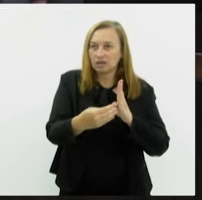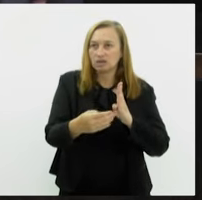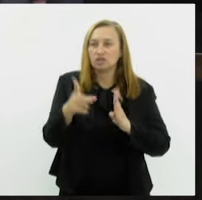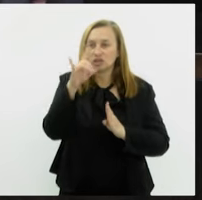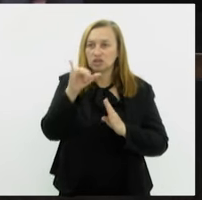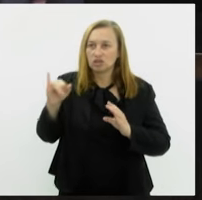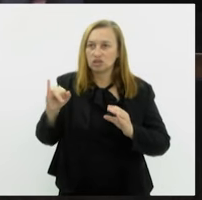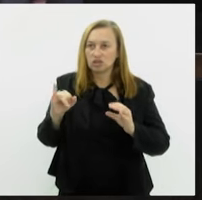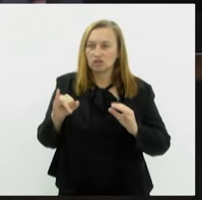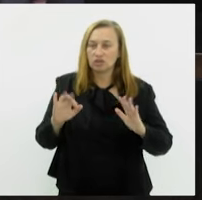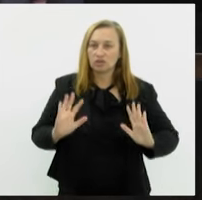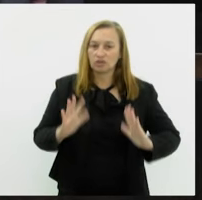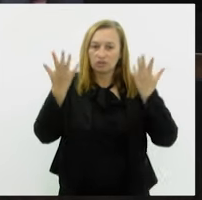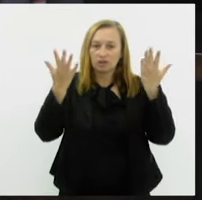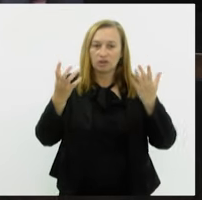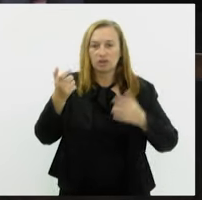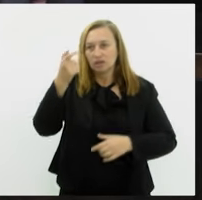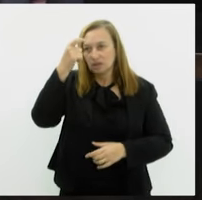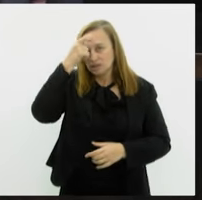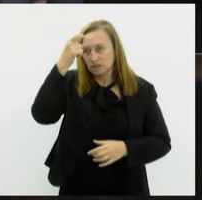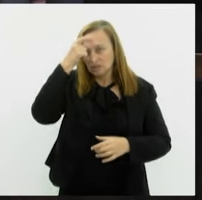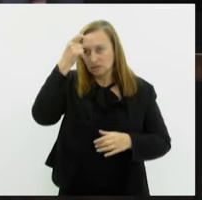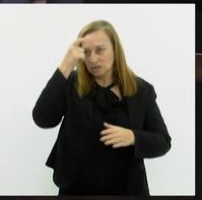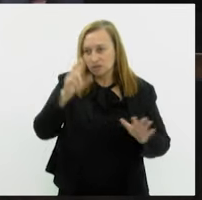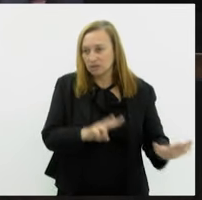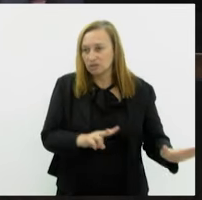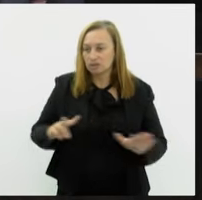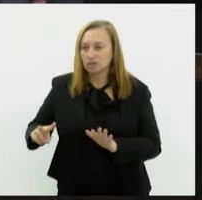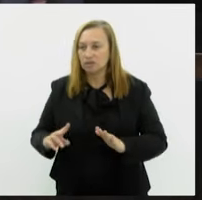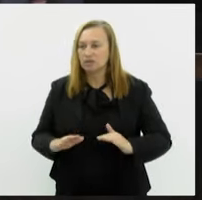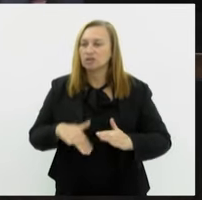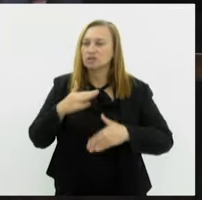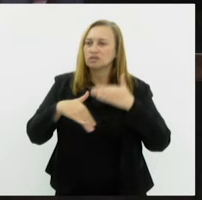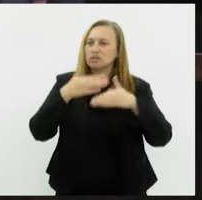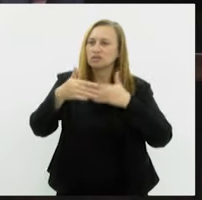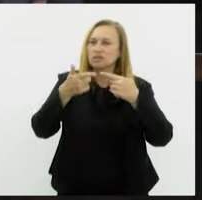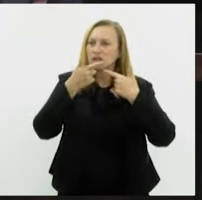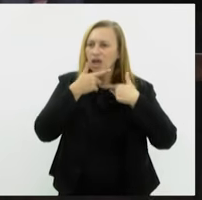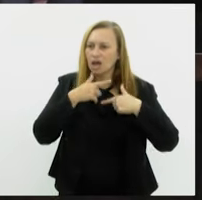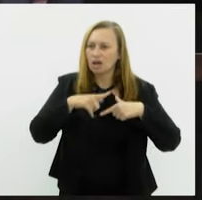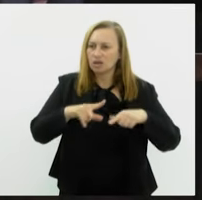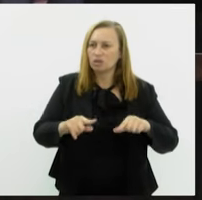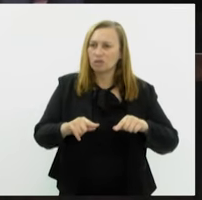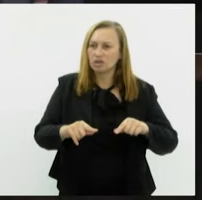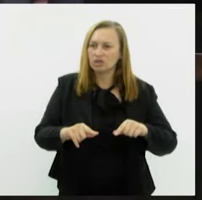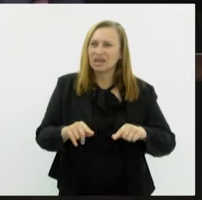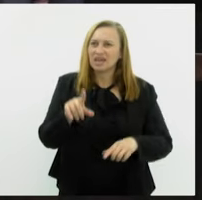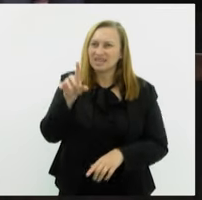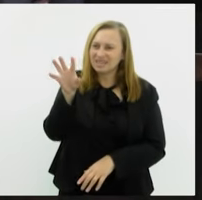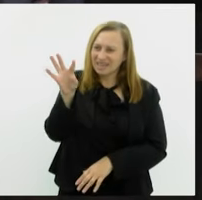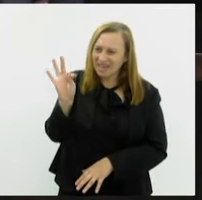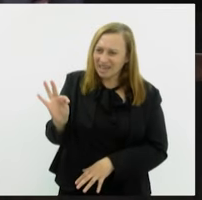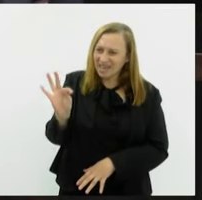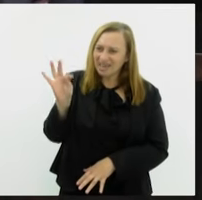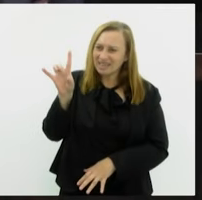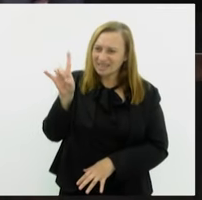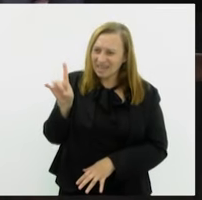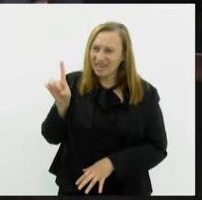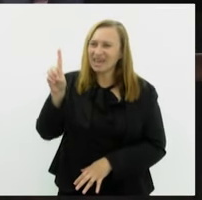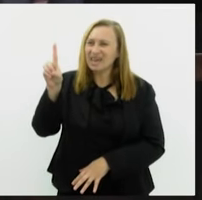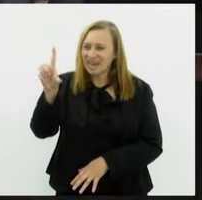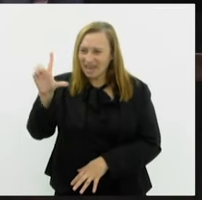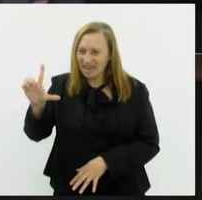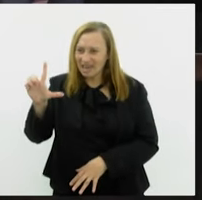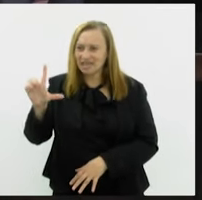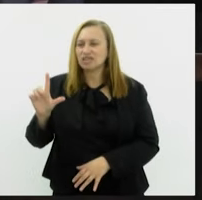semana de conscientização do transtorno do desenvolvimento da linguagem, TDL. Pareceres das